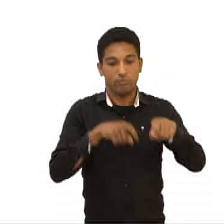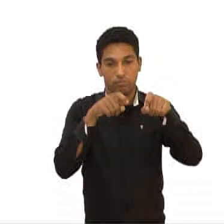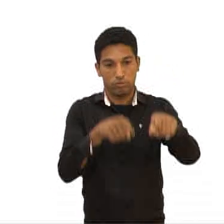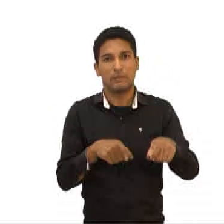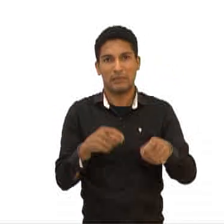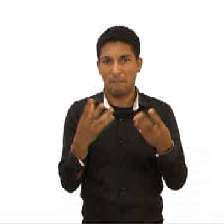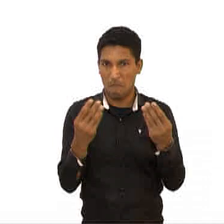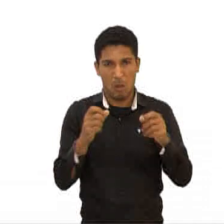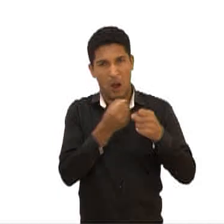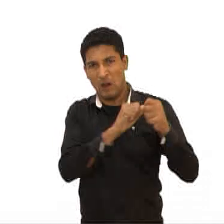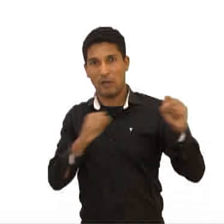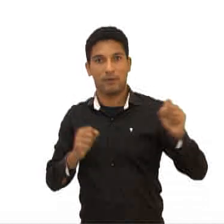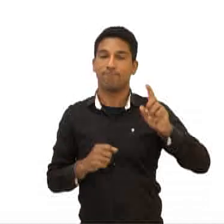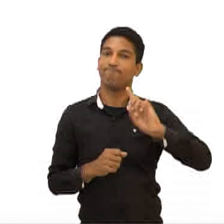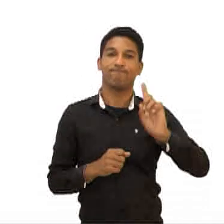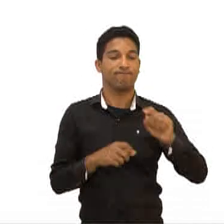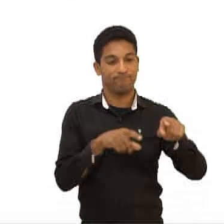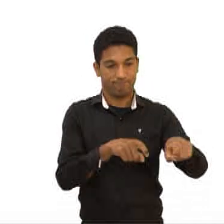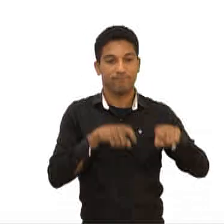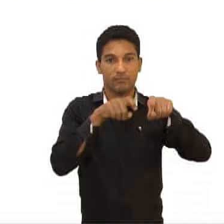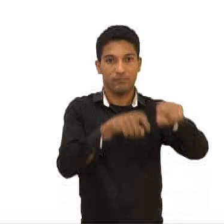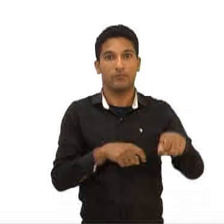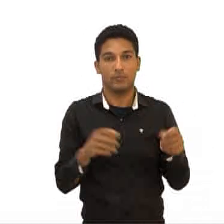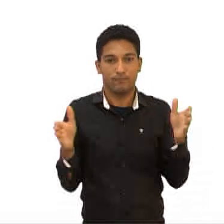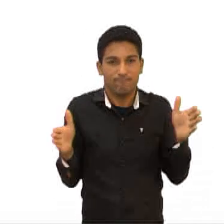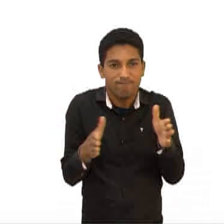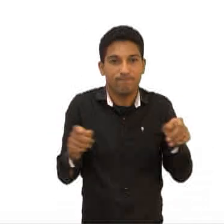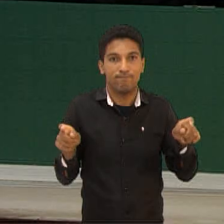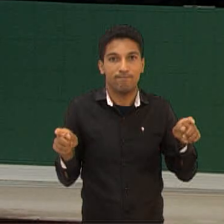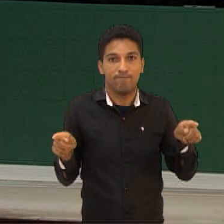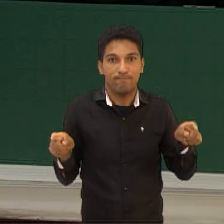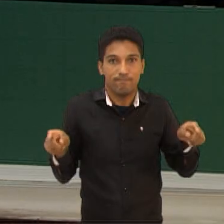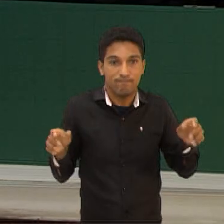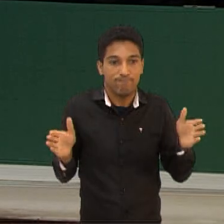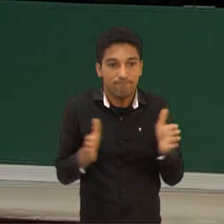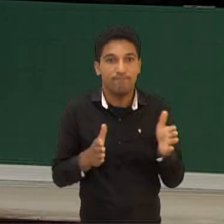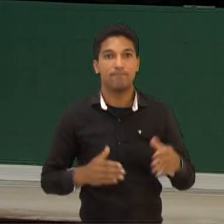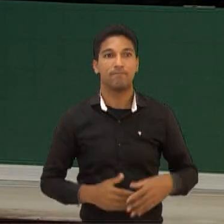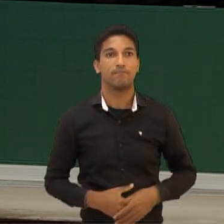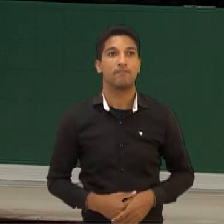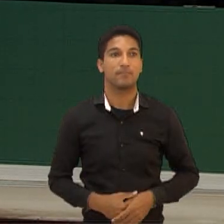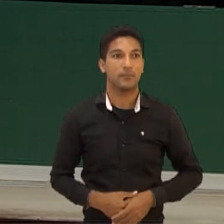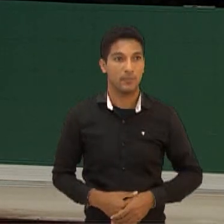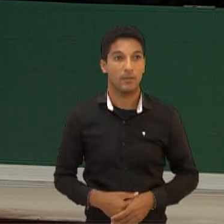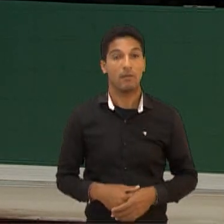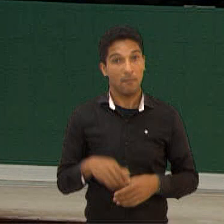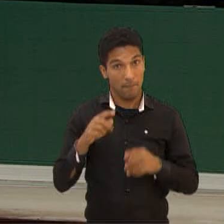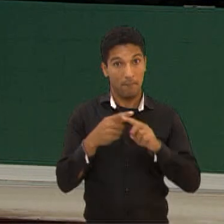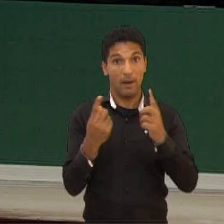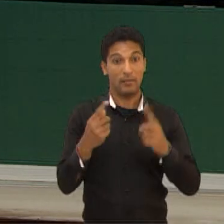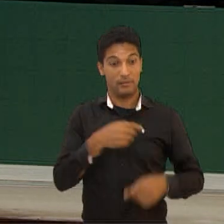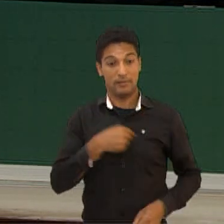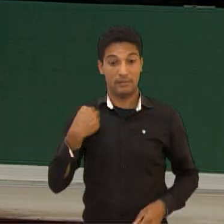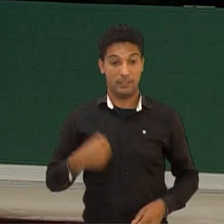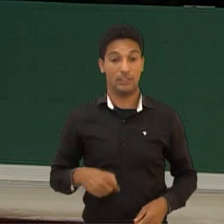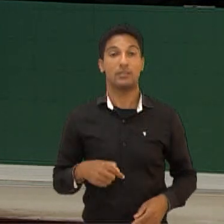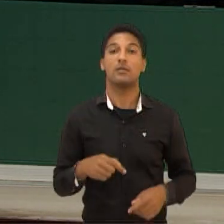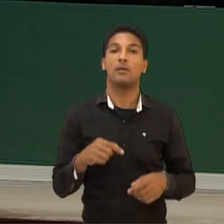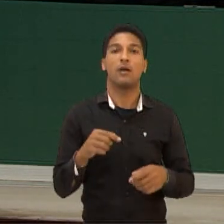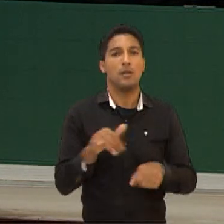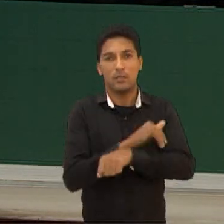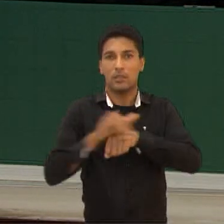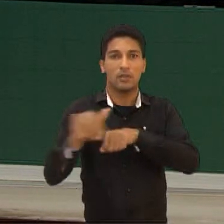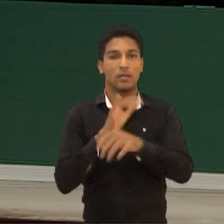grandes na China, da agricultura, as tecnologias que eles foram adquirindo permitem que eles atendam a demanda das